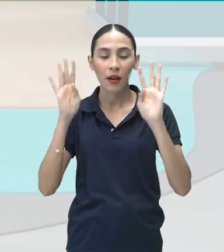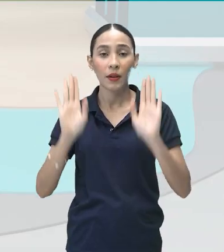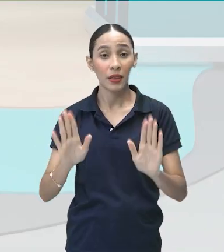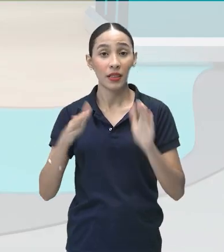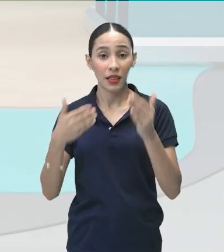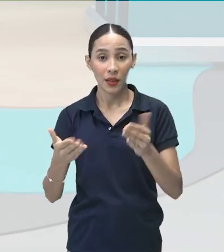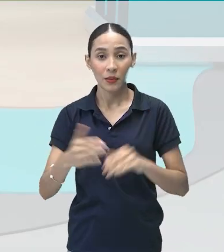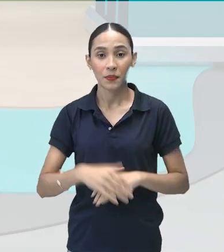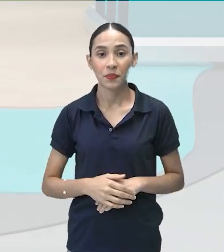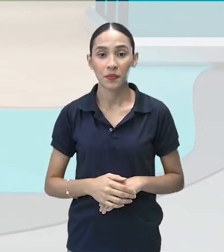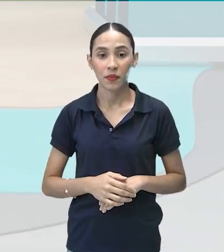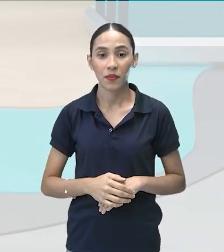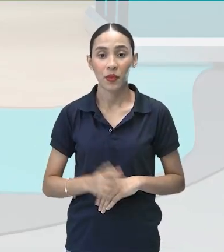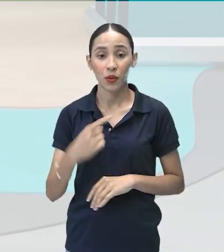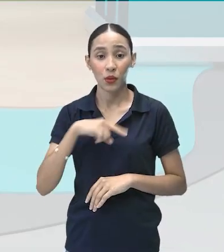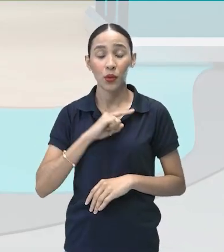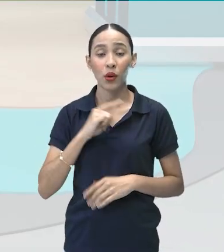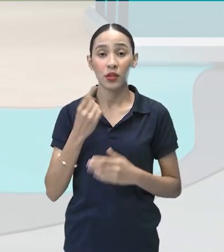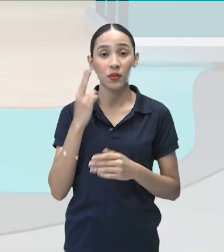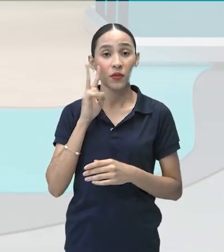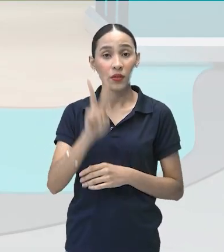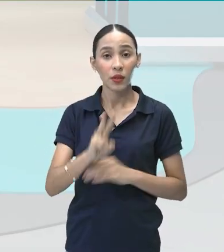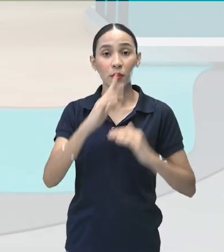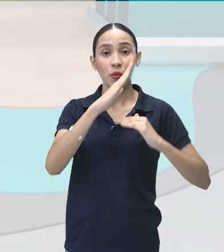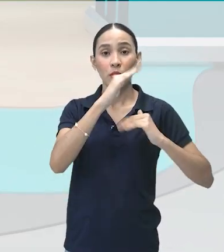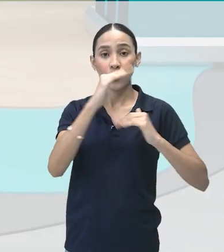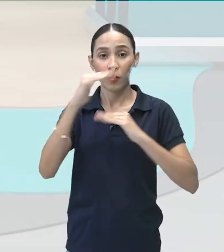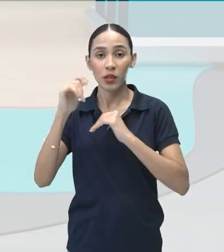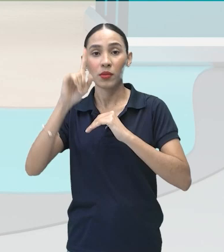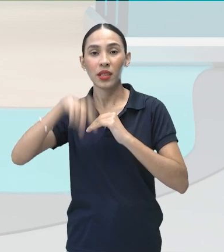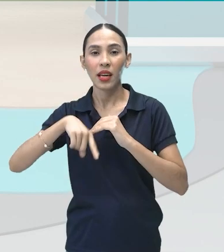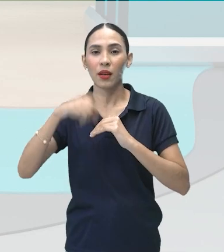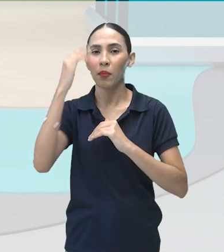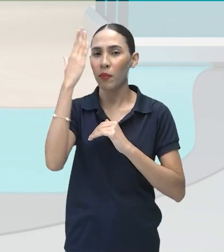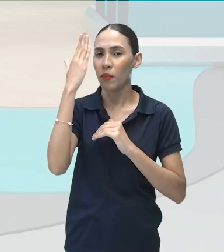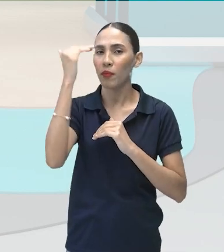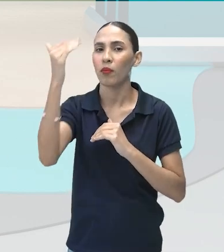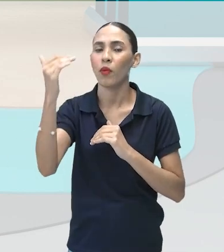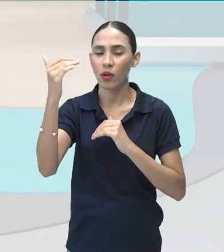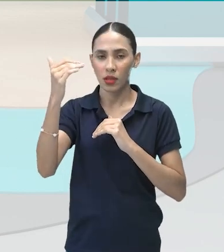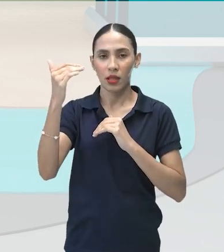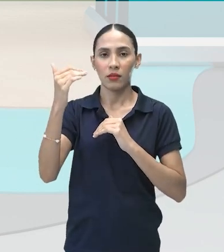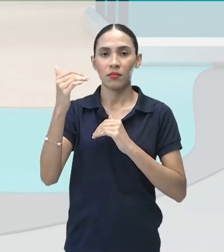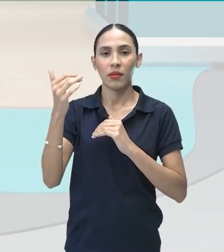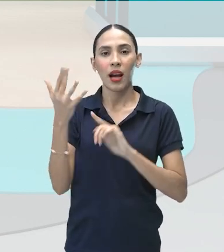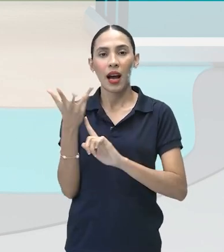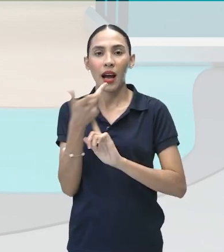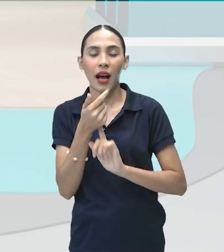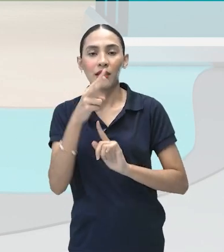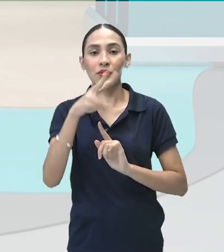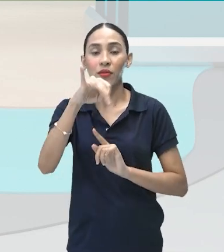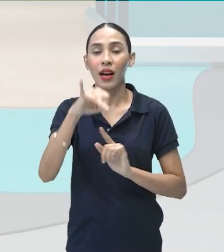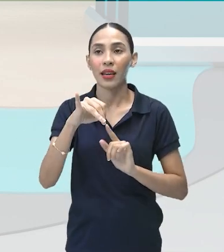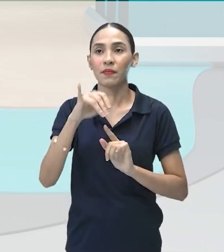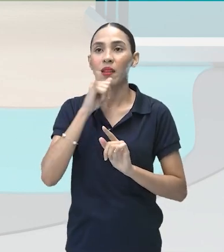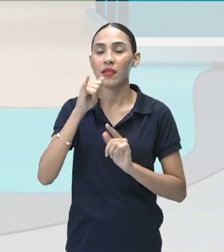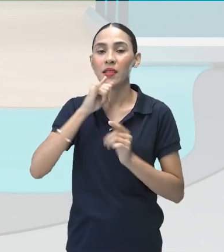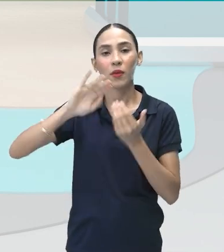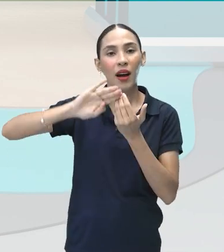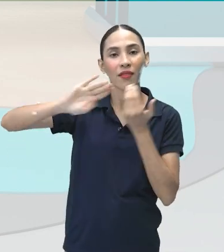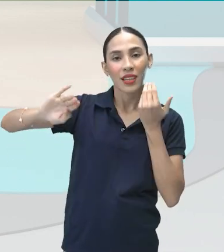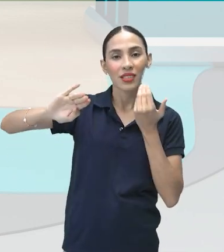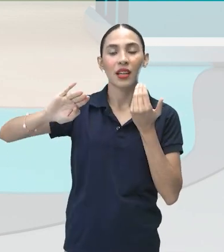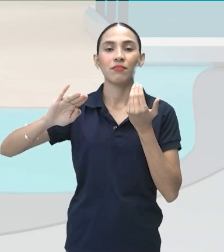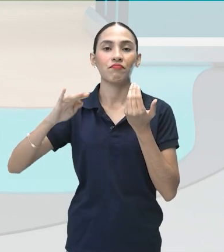Então, como nós vimos, o cubismo, que é uma tendência artística, ele vai deixar de lado